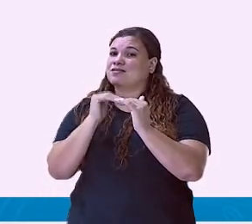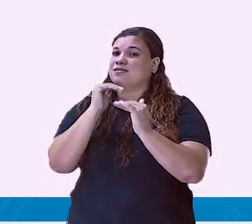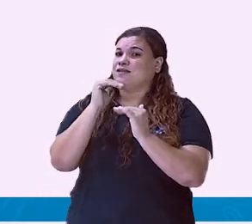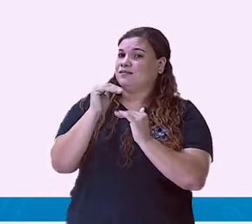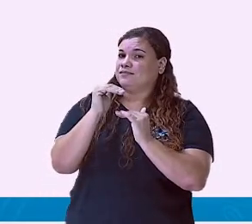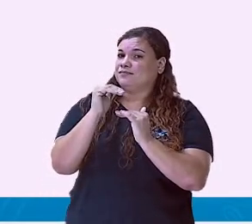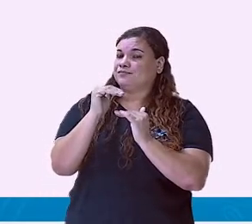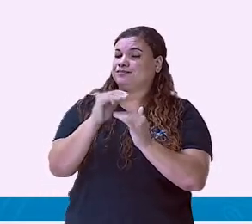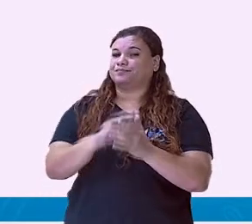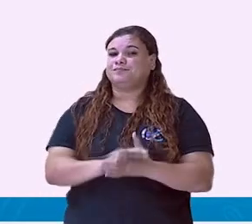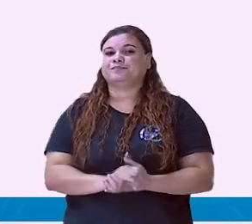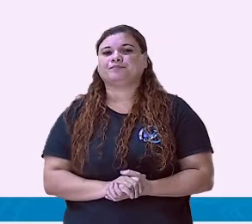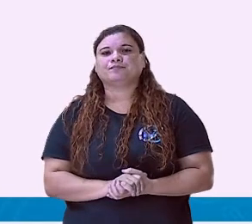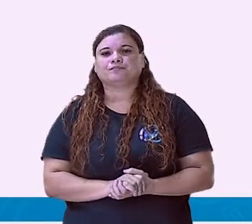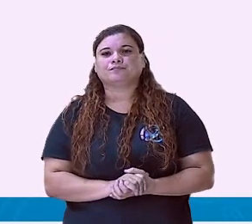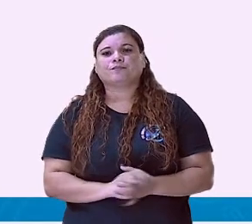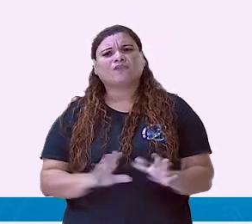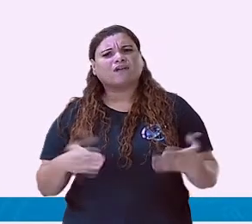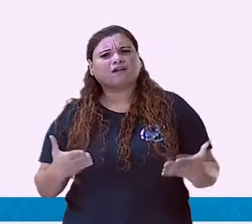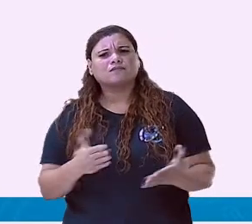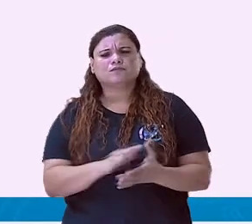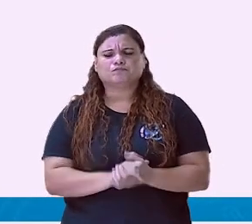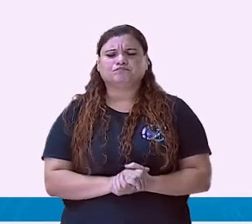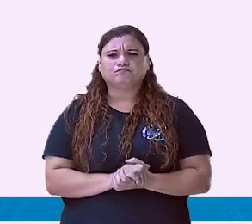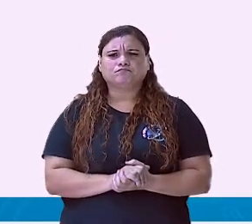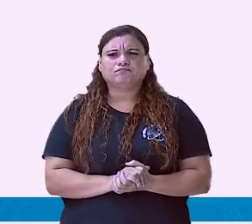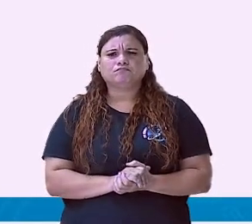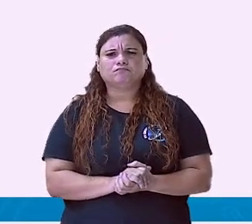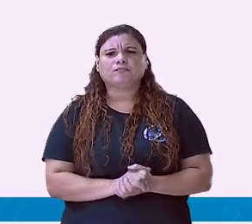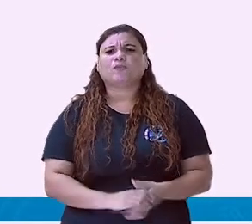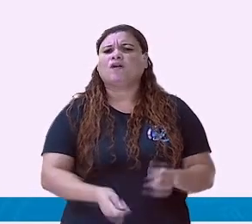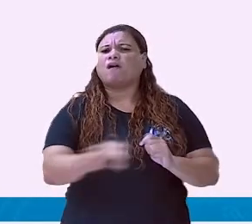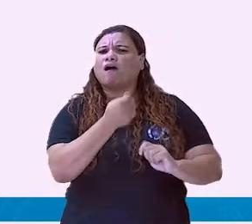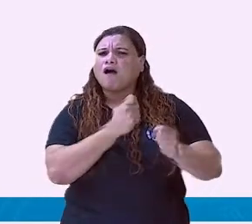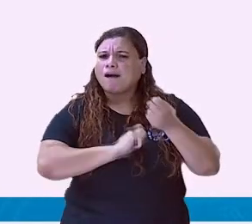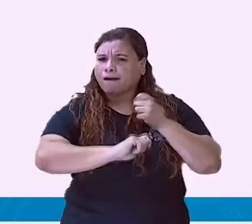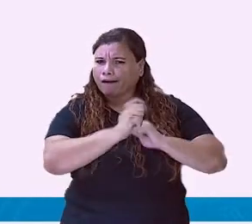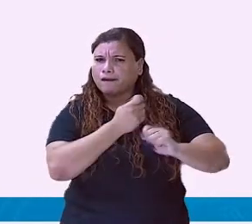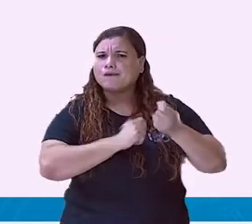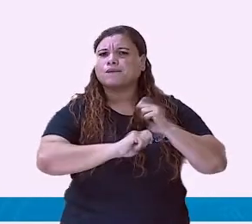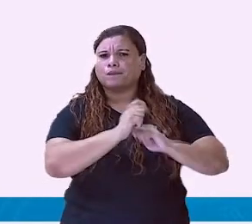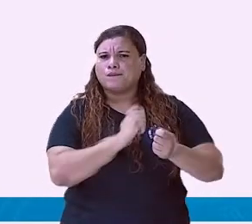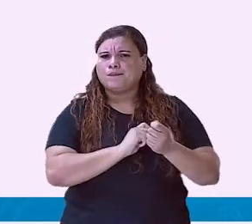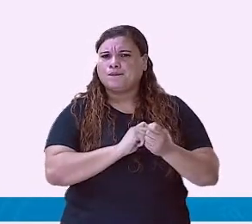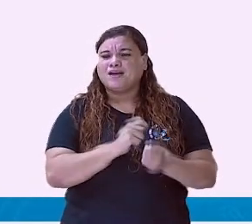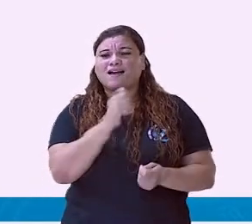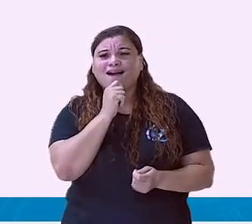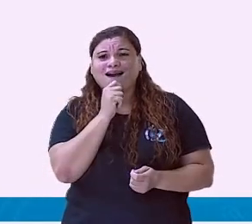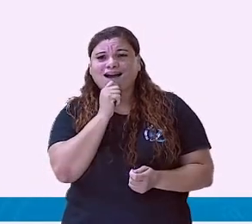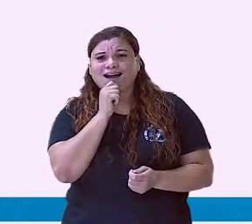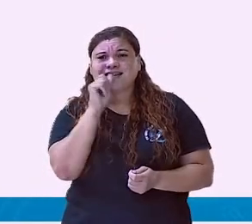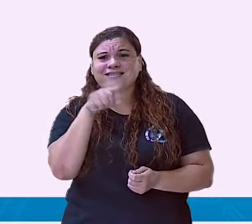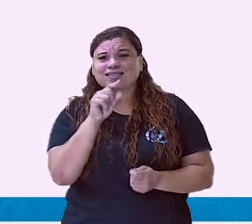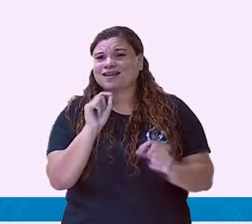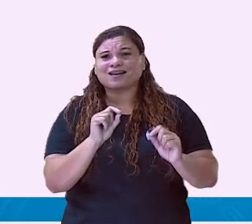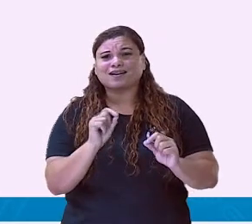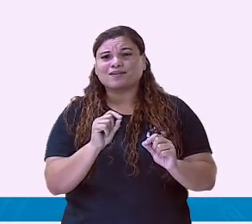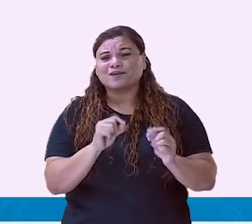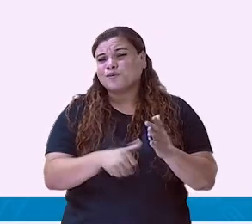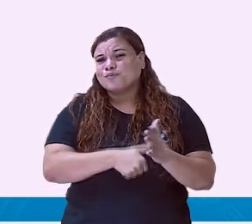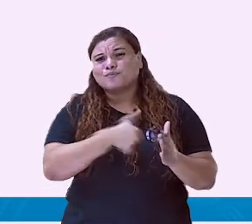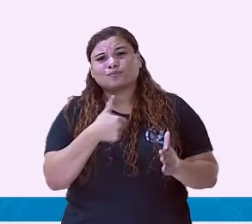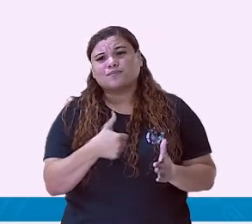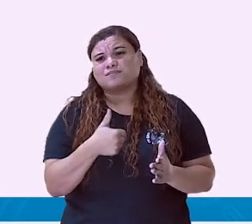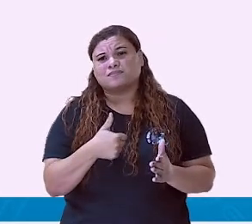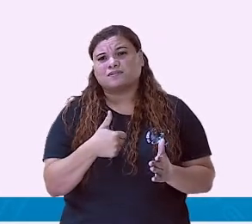Economia está baseada principalmente no setor primário. O que é isso? No setor